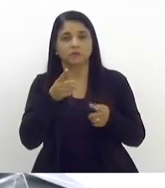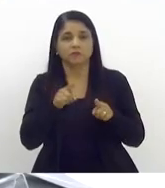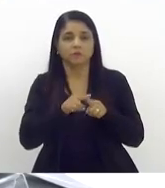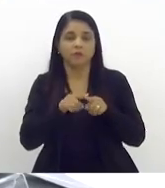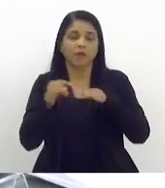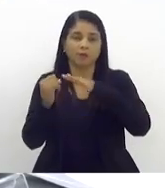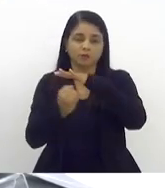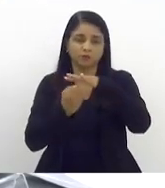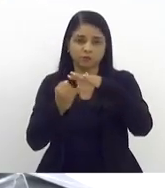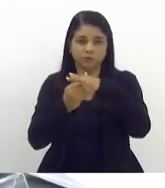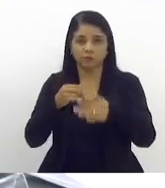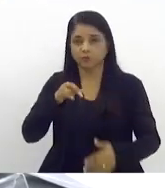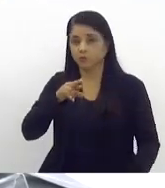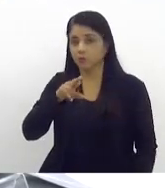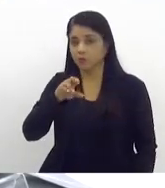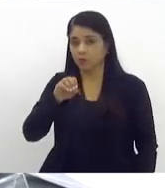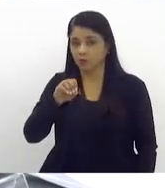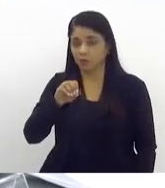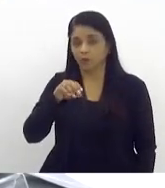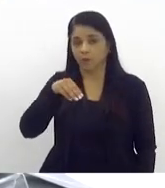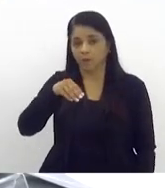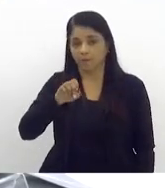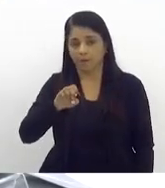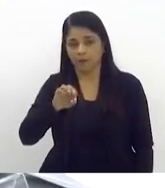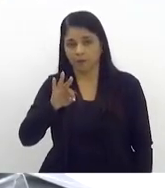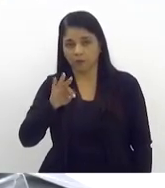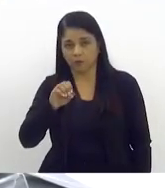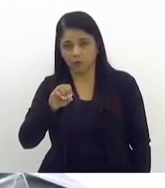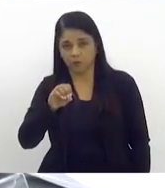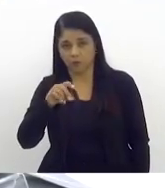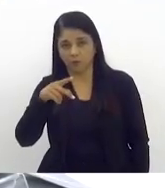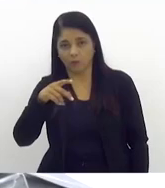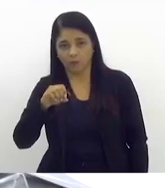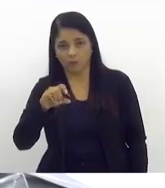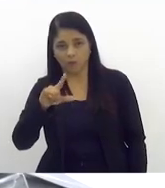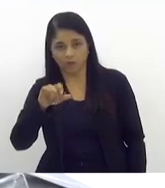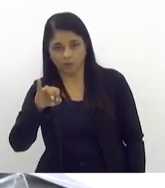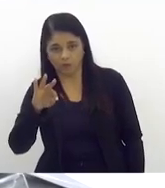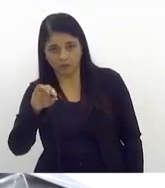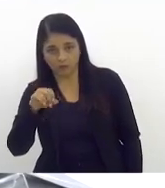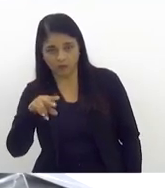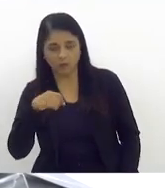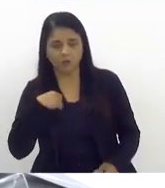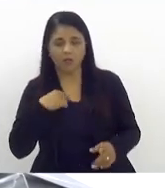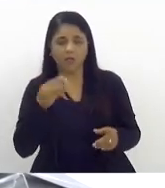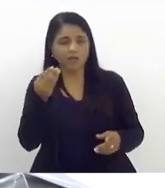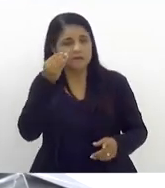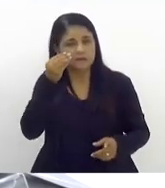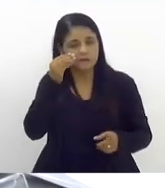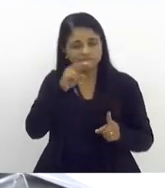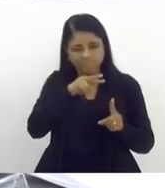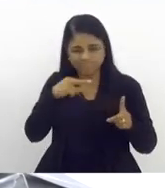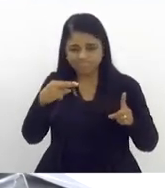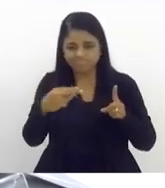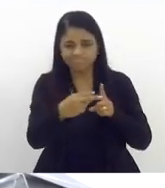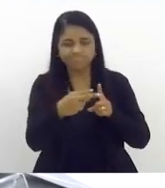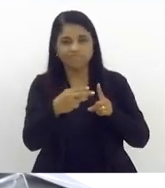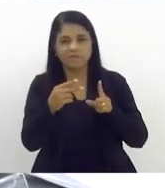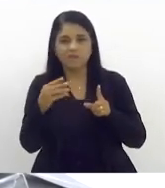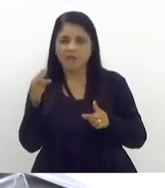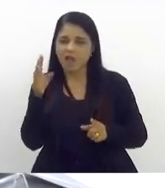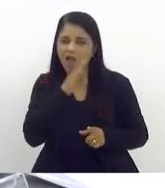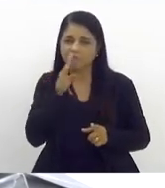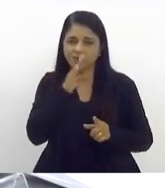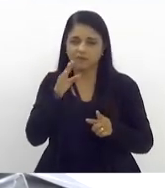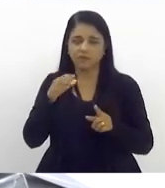Rio Metrópole pode fazer, que é um ente metropolitano, me parece que é uma tentativa de dar mais versatilidade, mais agilidade